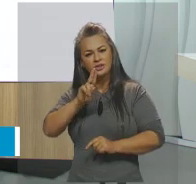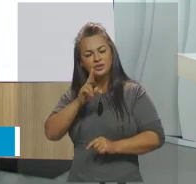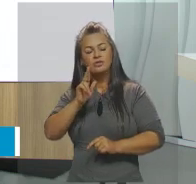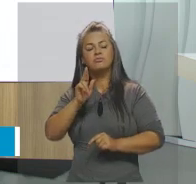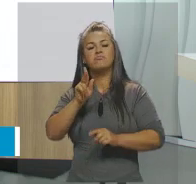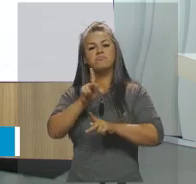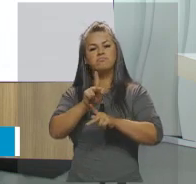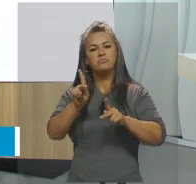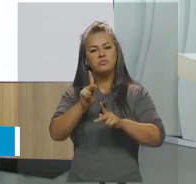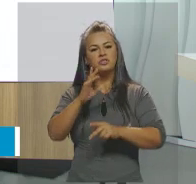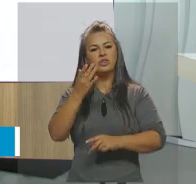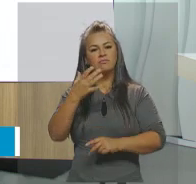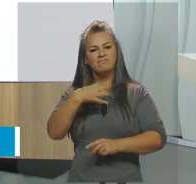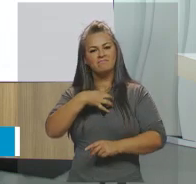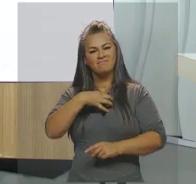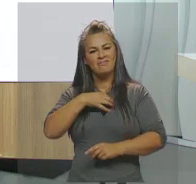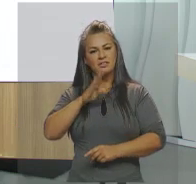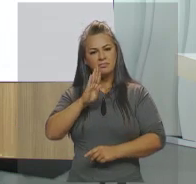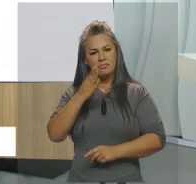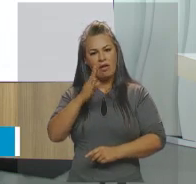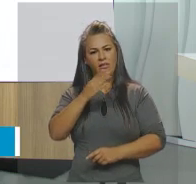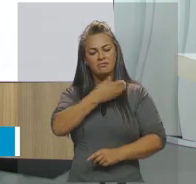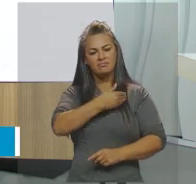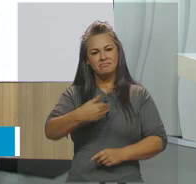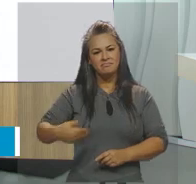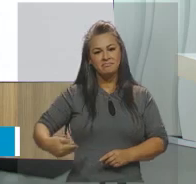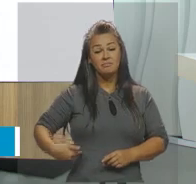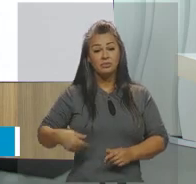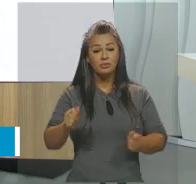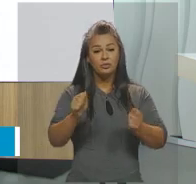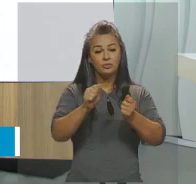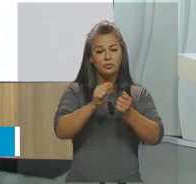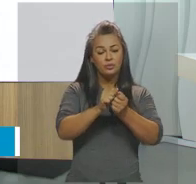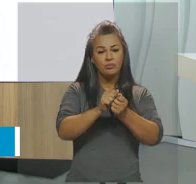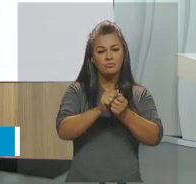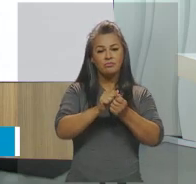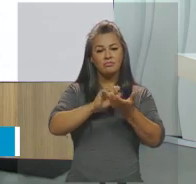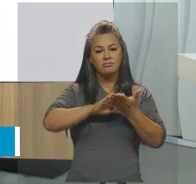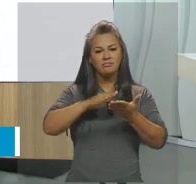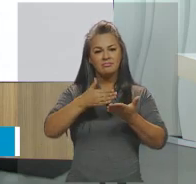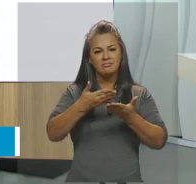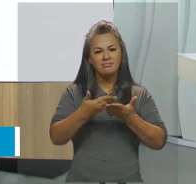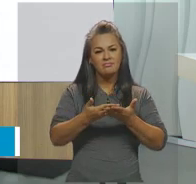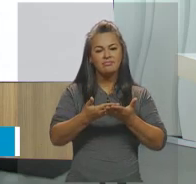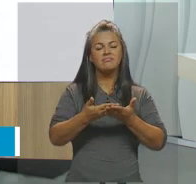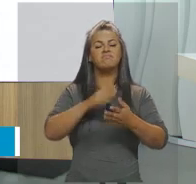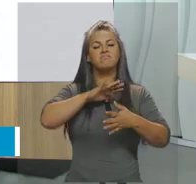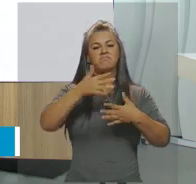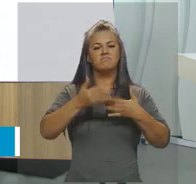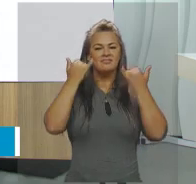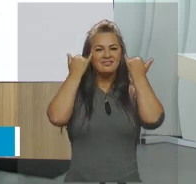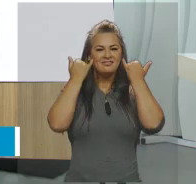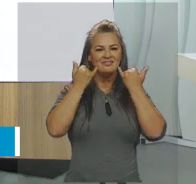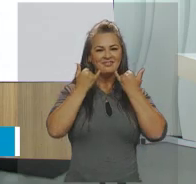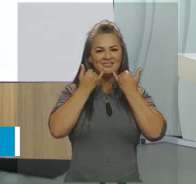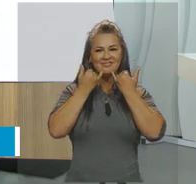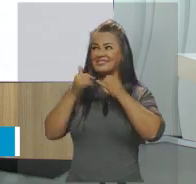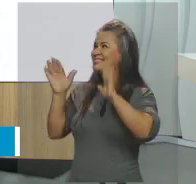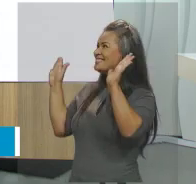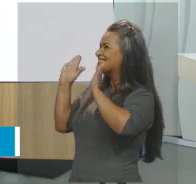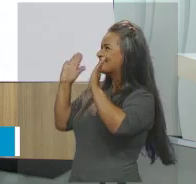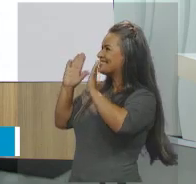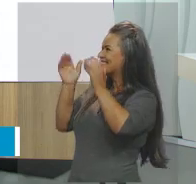e Biologia da Rede Estadual de Ensino. Estou aqui hoje junto com a nossa intérprete de Libras, Fabiana.